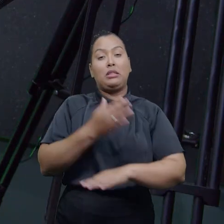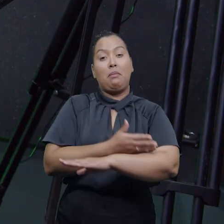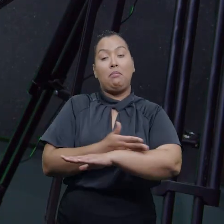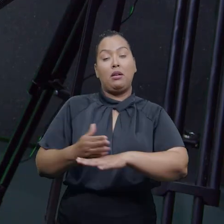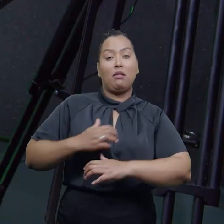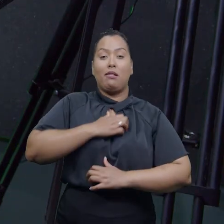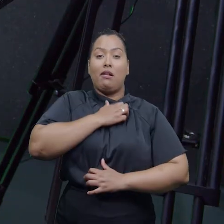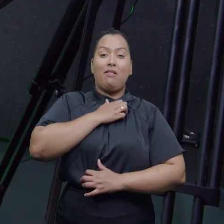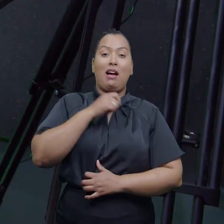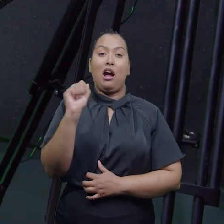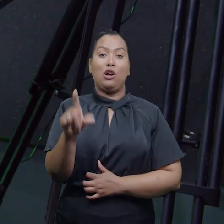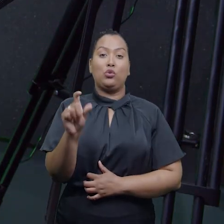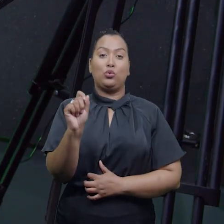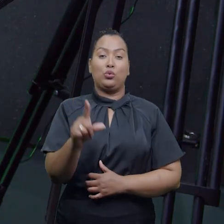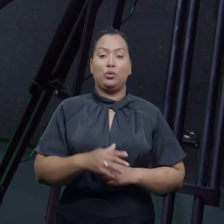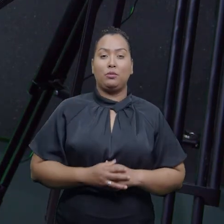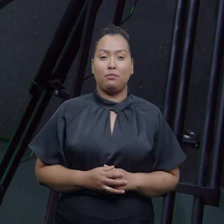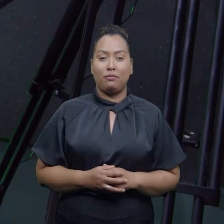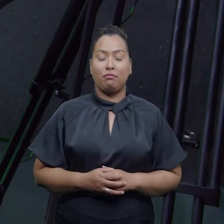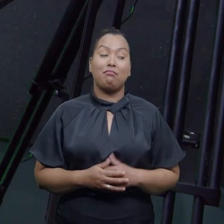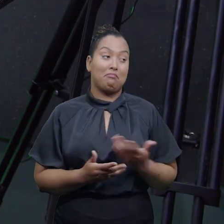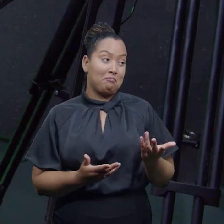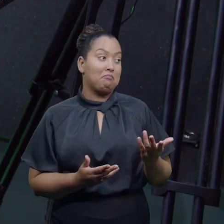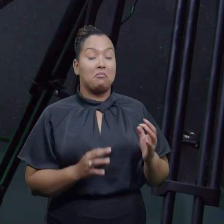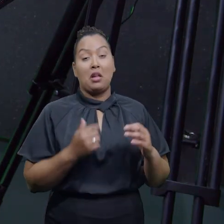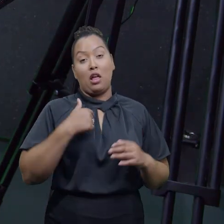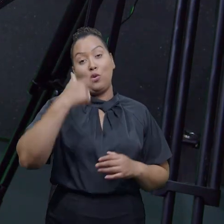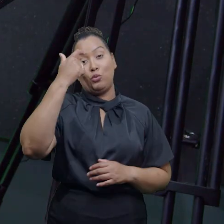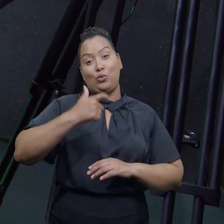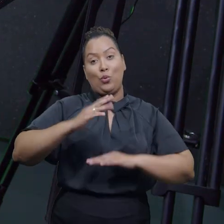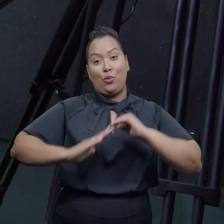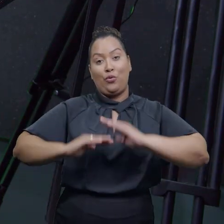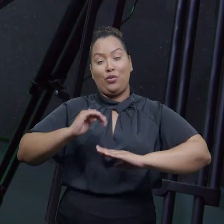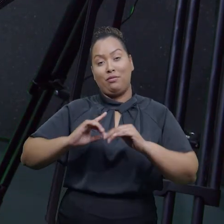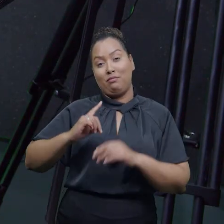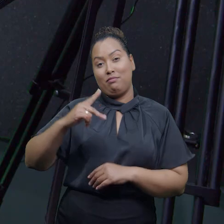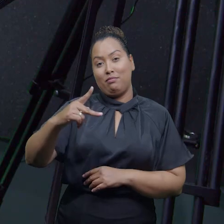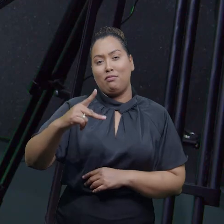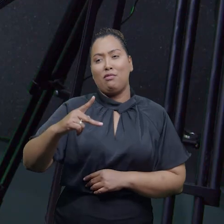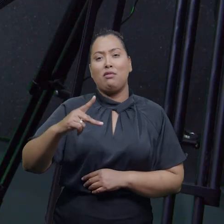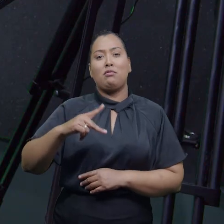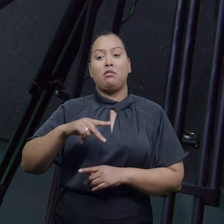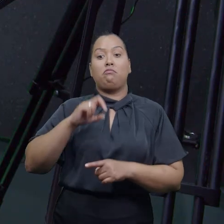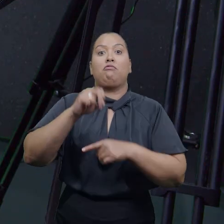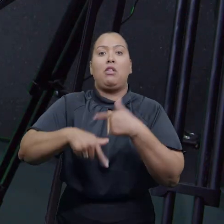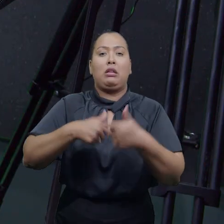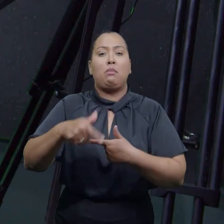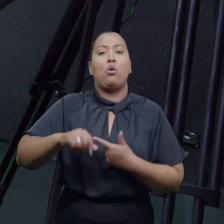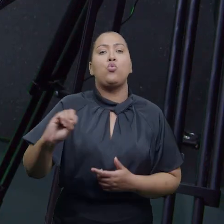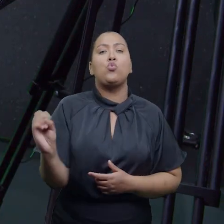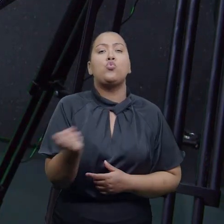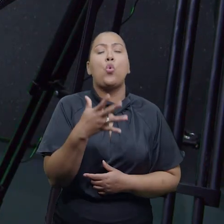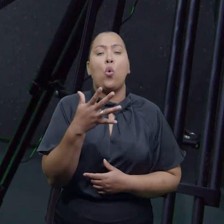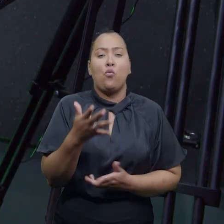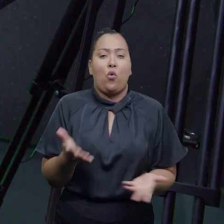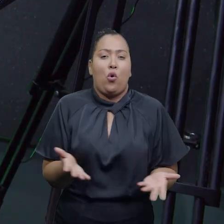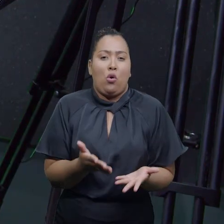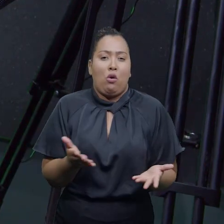branca e gravata azul. Como dito, sou defensor público, sou relativamente recente na